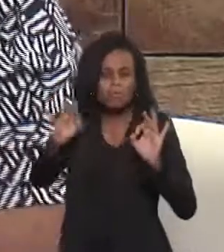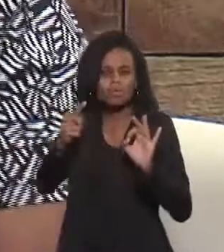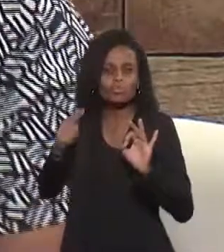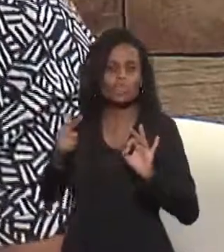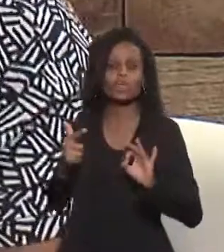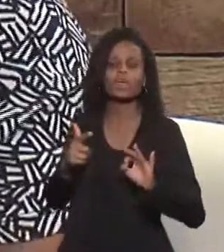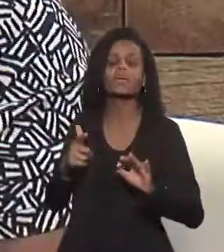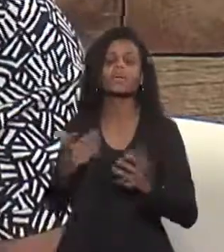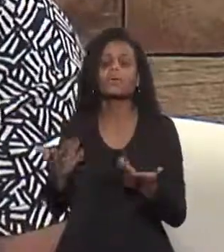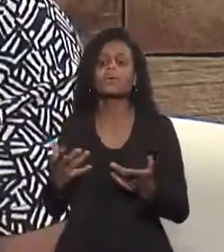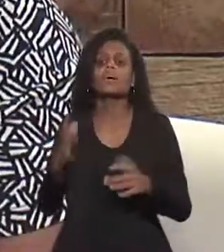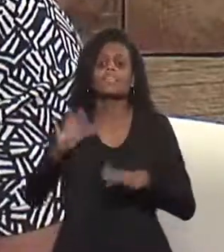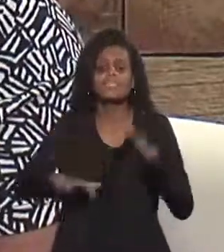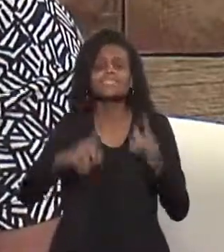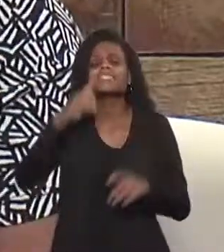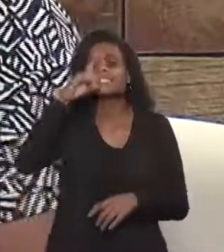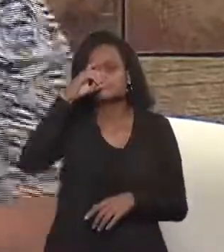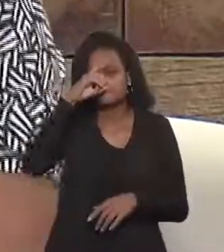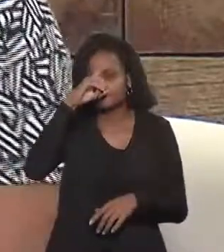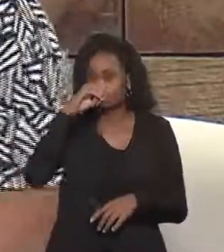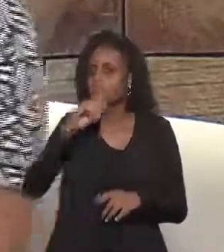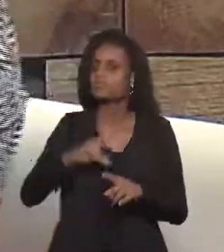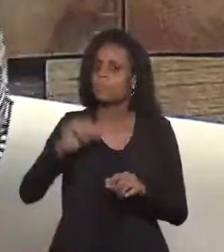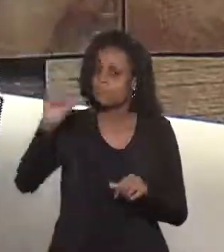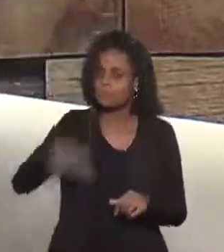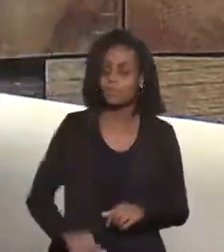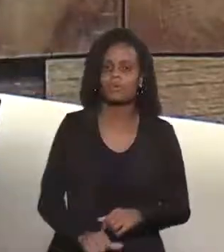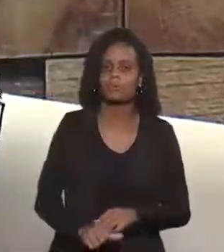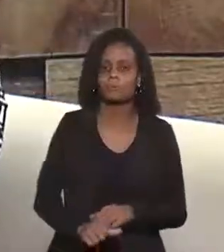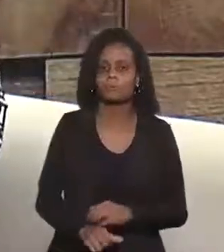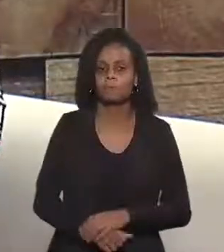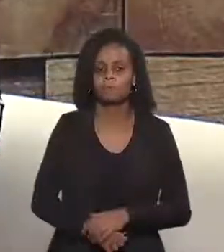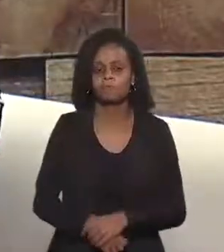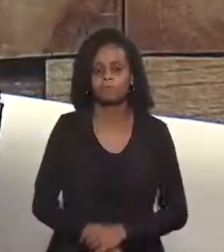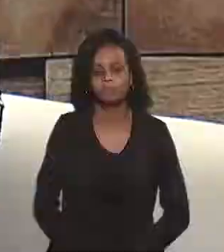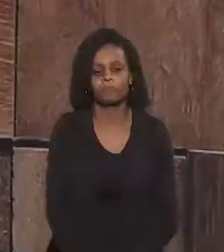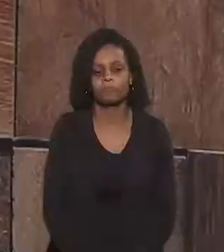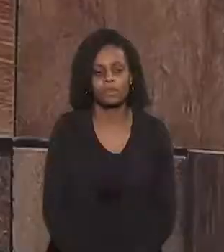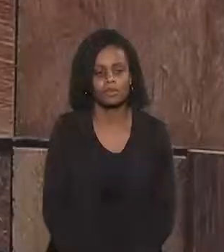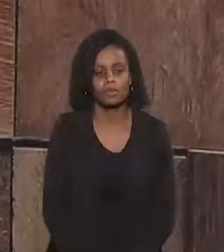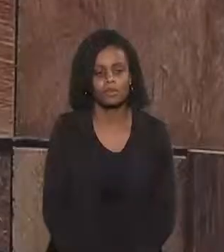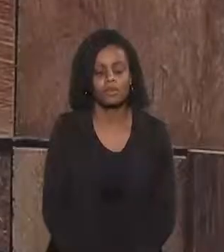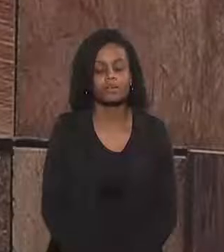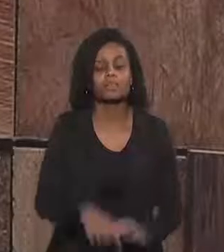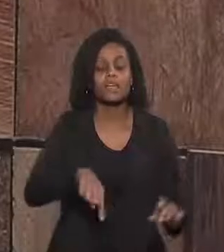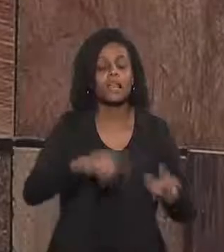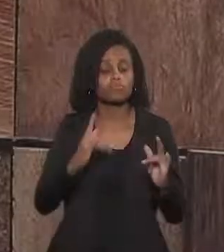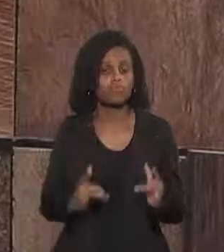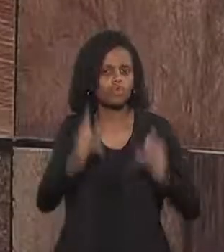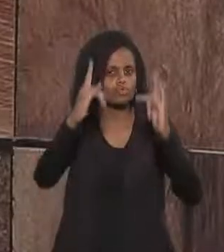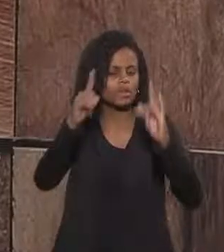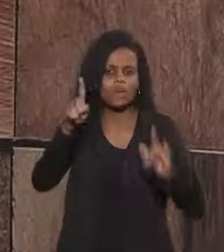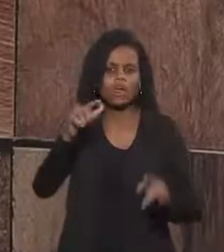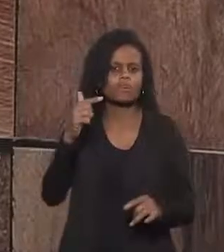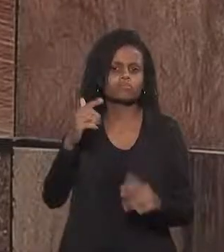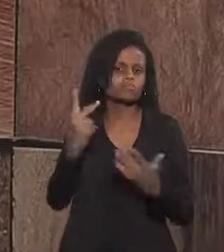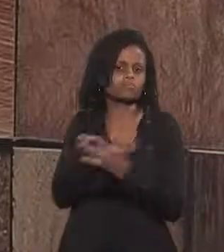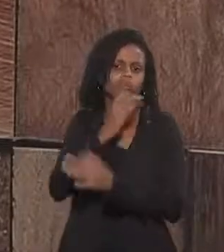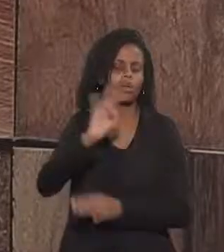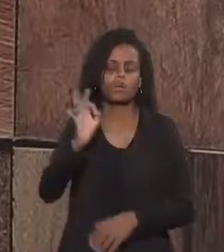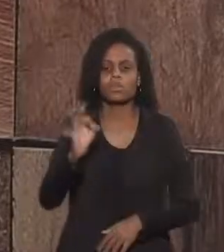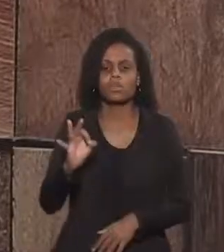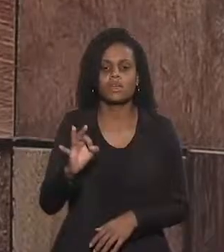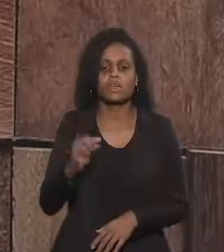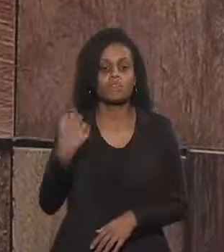situação toda fica ainda mais penosa do que poderia ser, né? Mas isso lá não acontece não, nem no consultório.